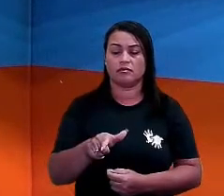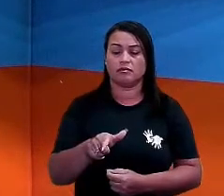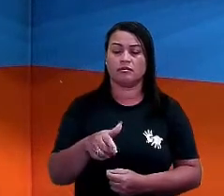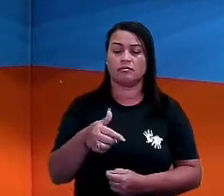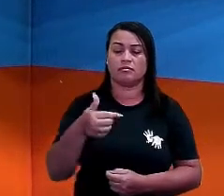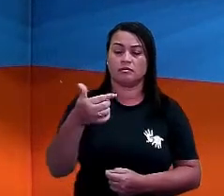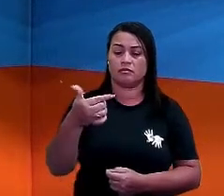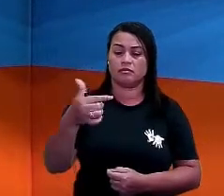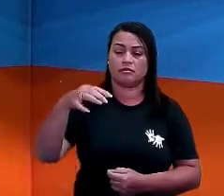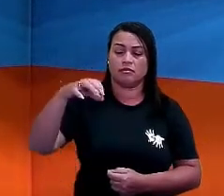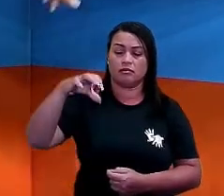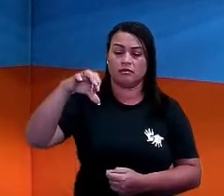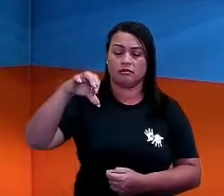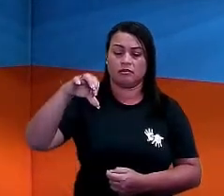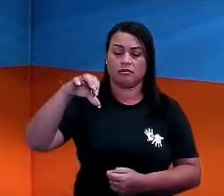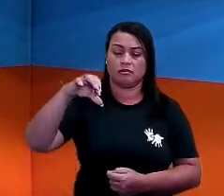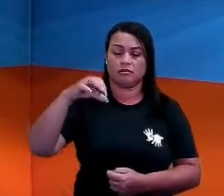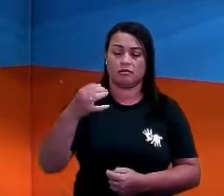tracinho, vai dar